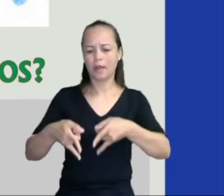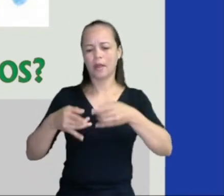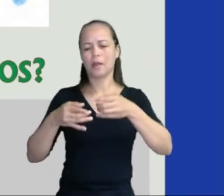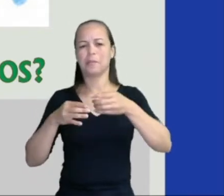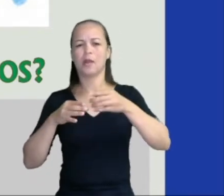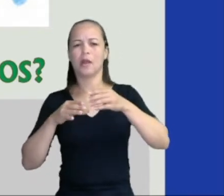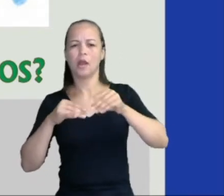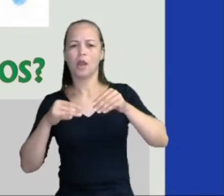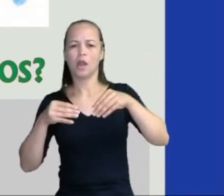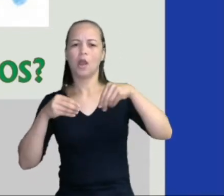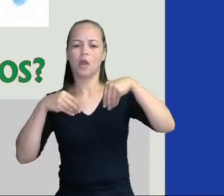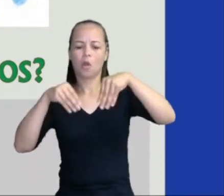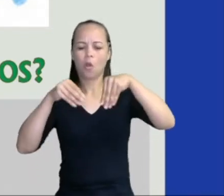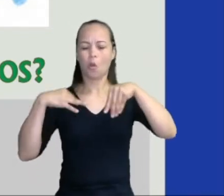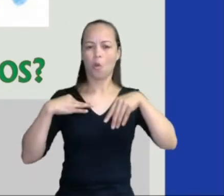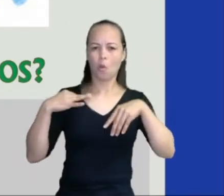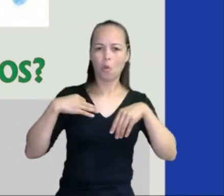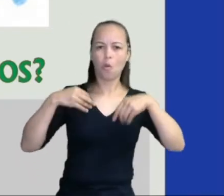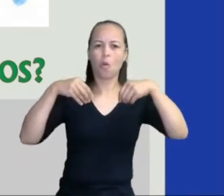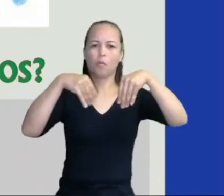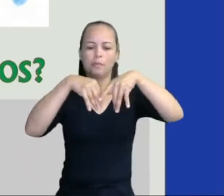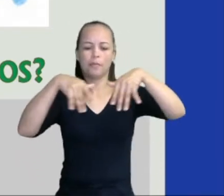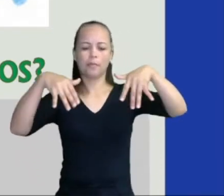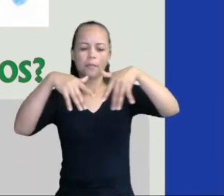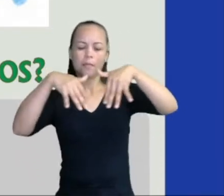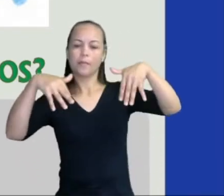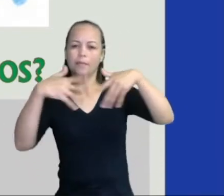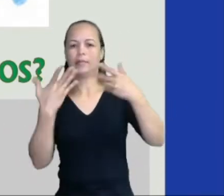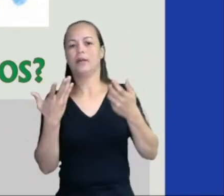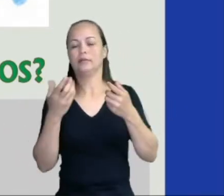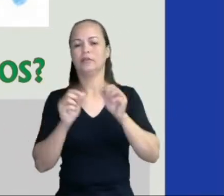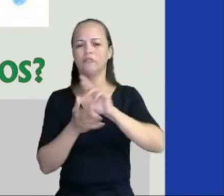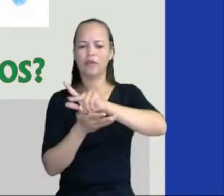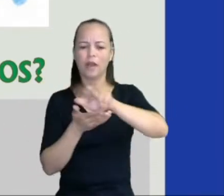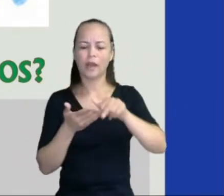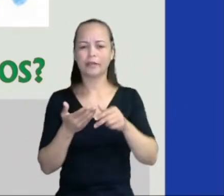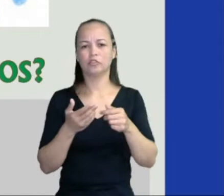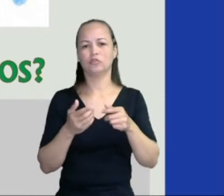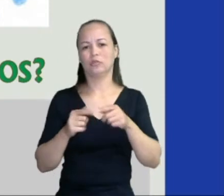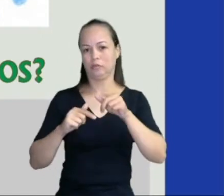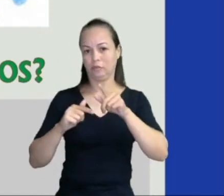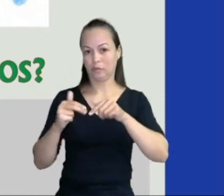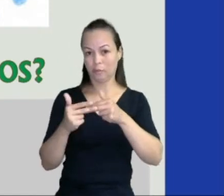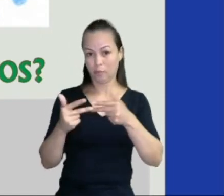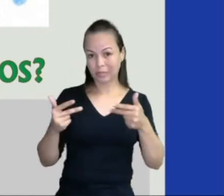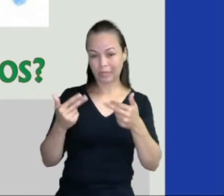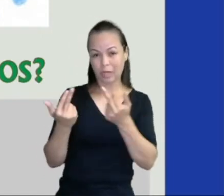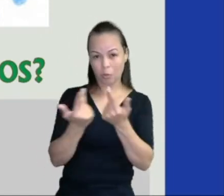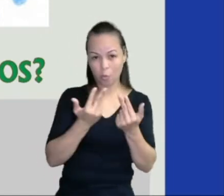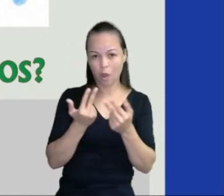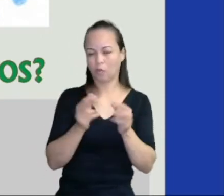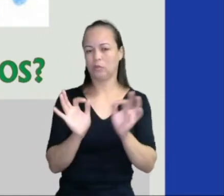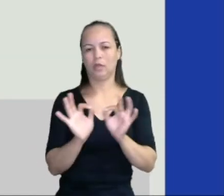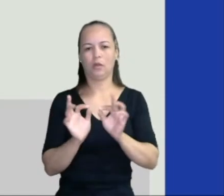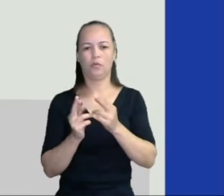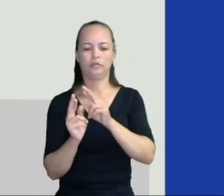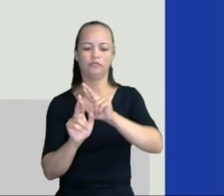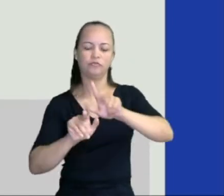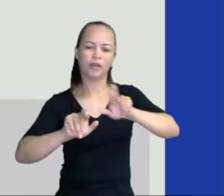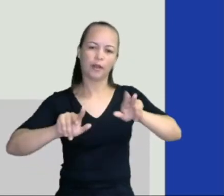tipo de objeto é feito de um material específico. Não é todos os objetos feitos do mesmo material, tá